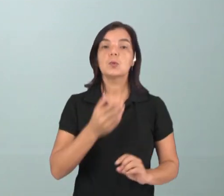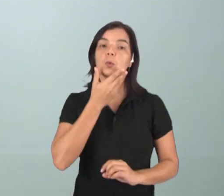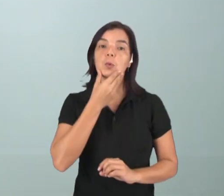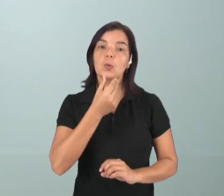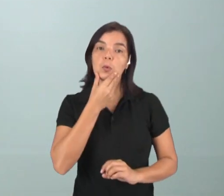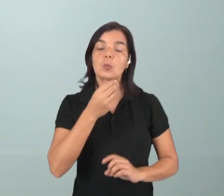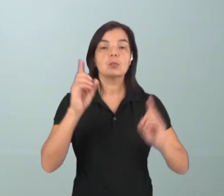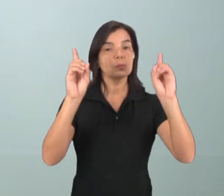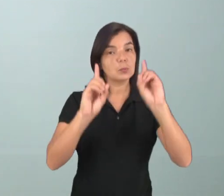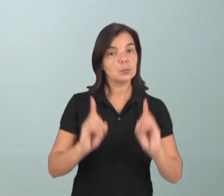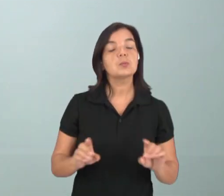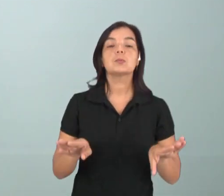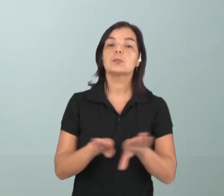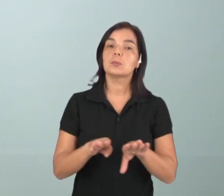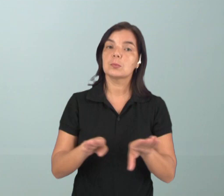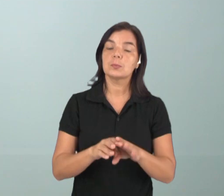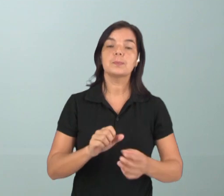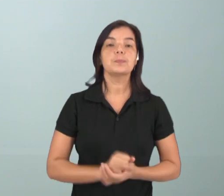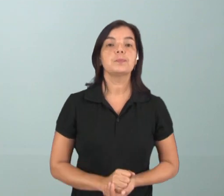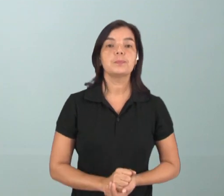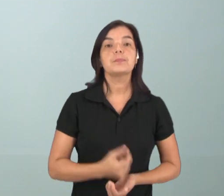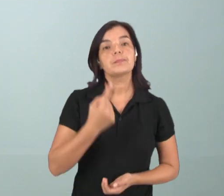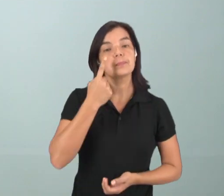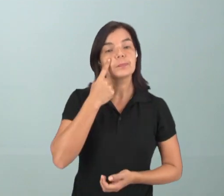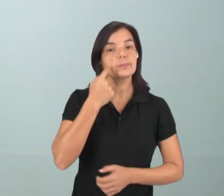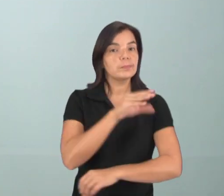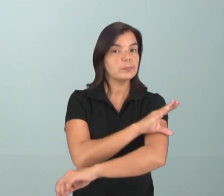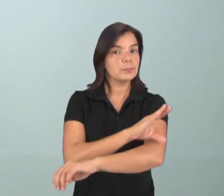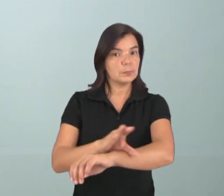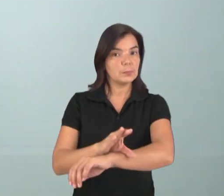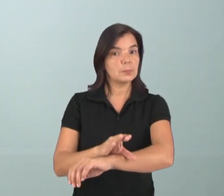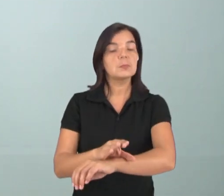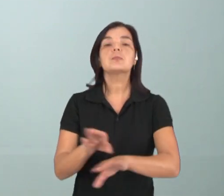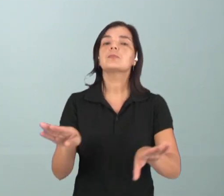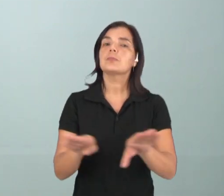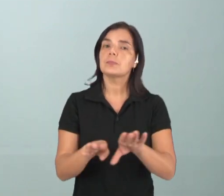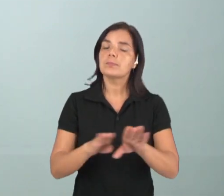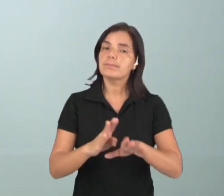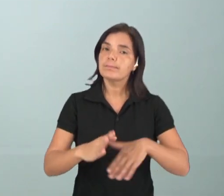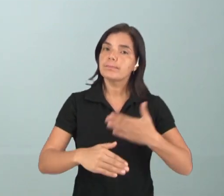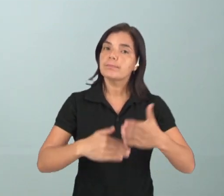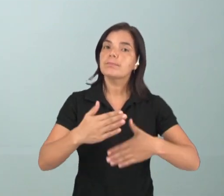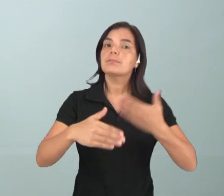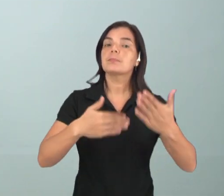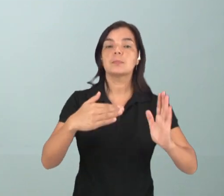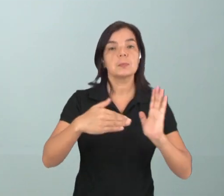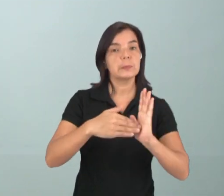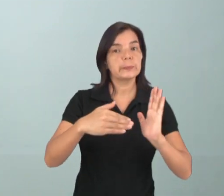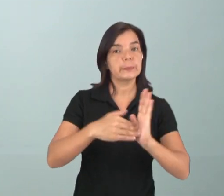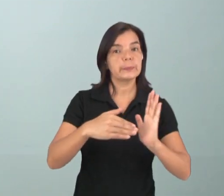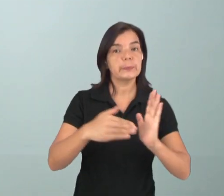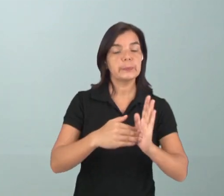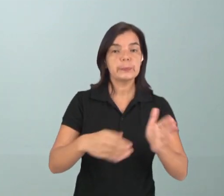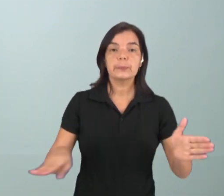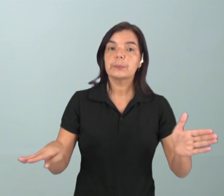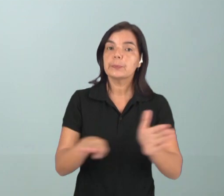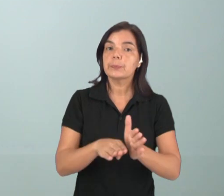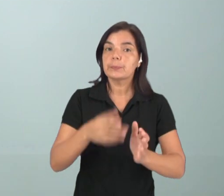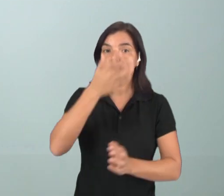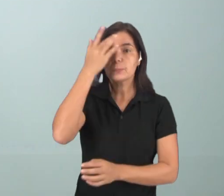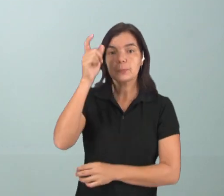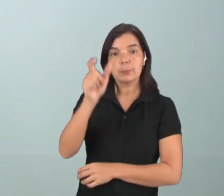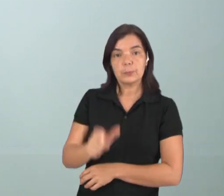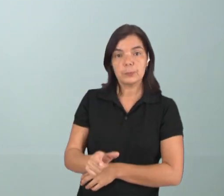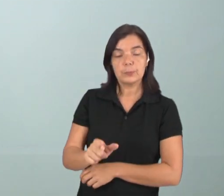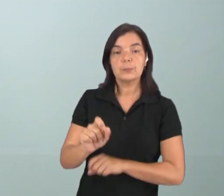homens semideuses também. E essa cultura, ela se desenvolveu até que chegasse na pessoa